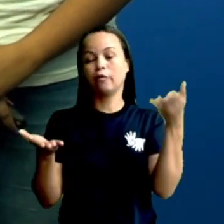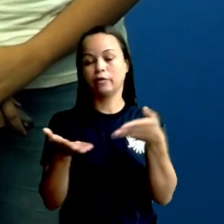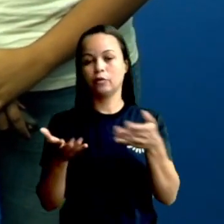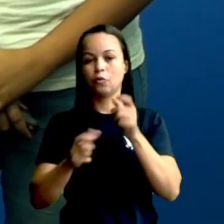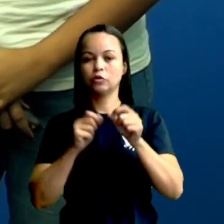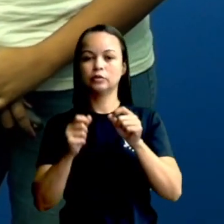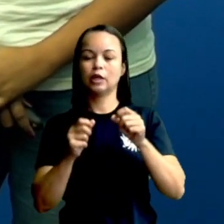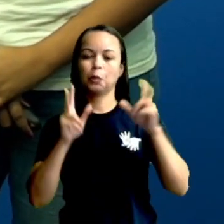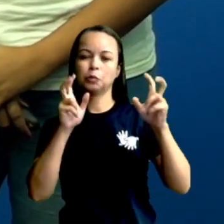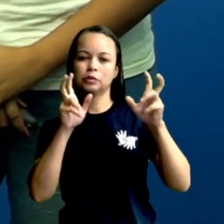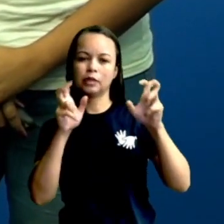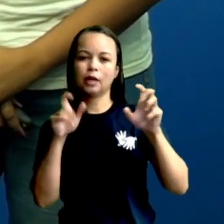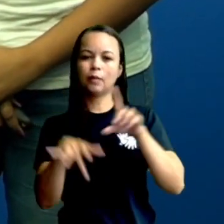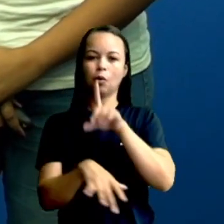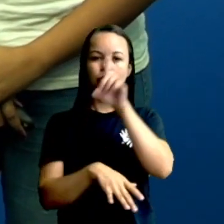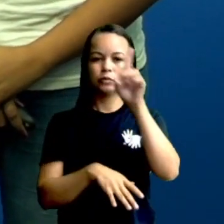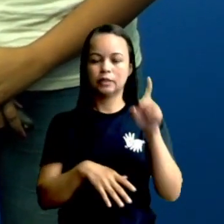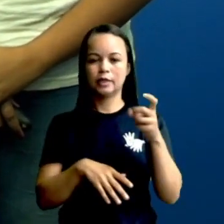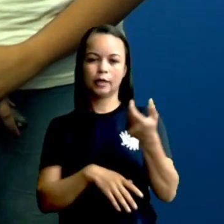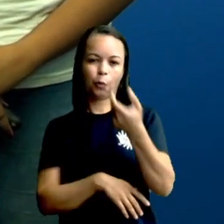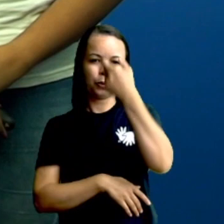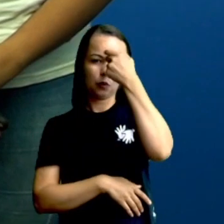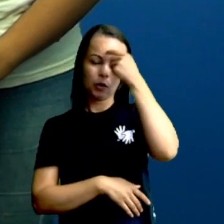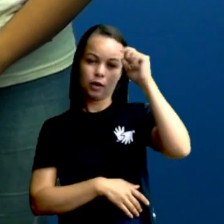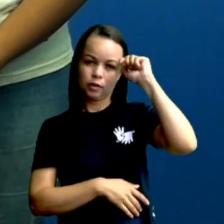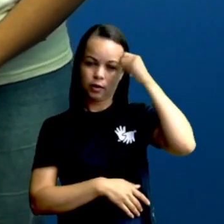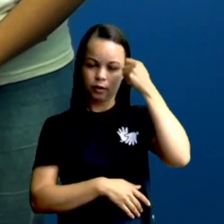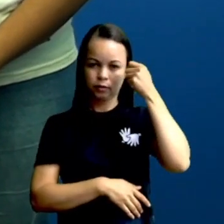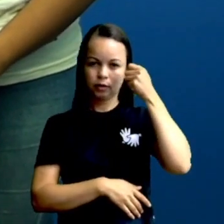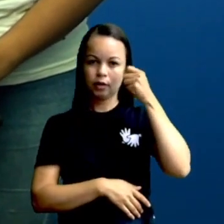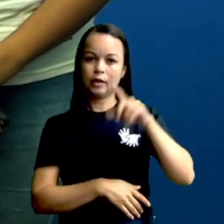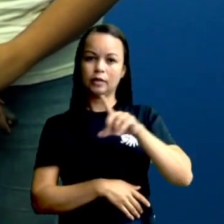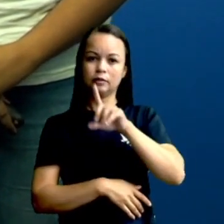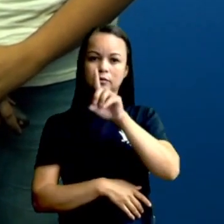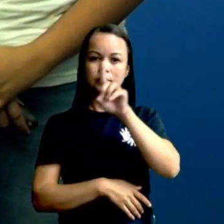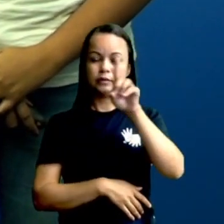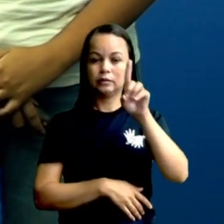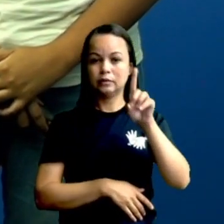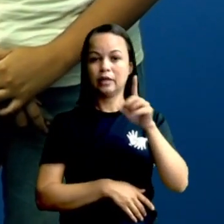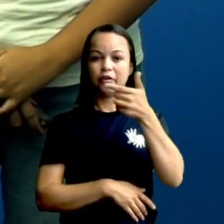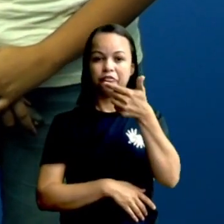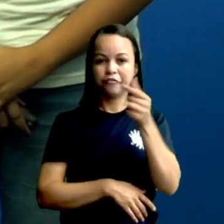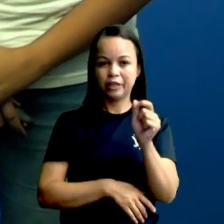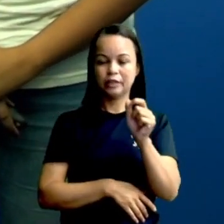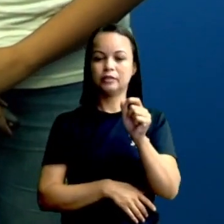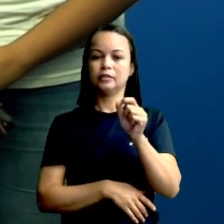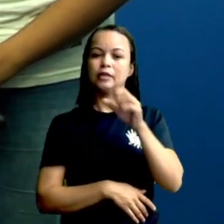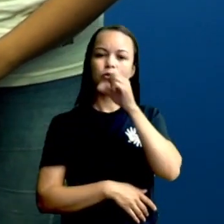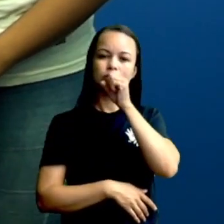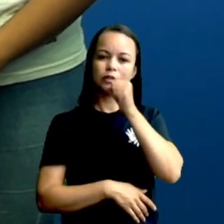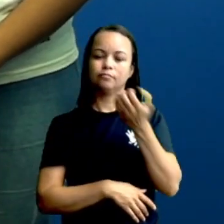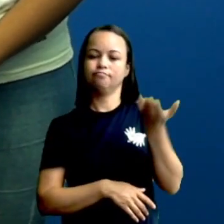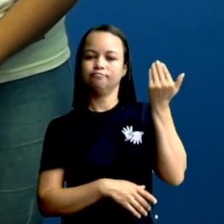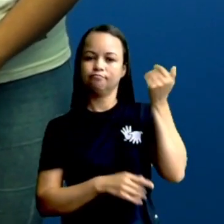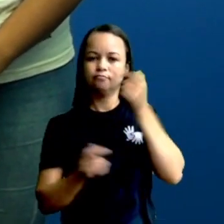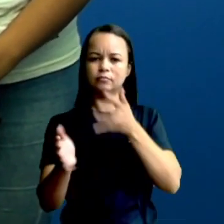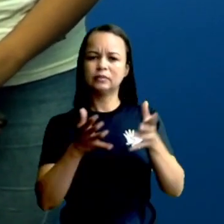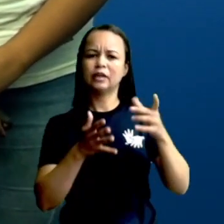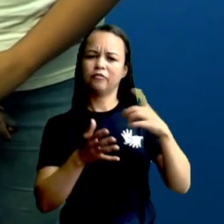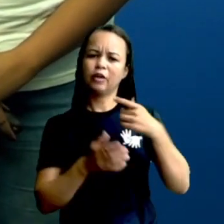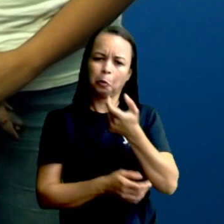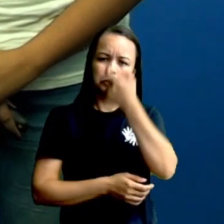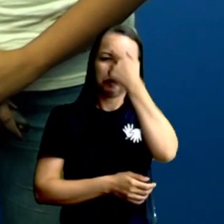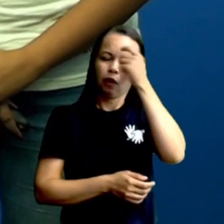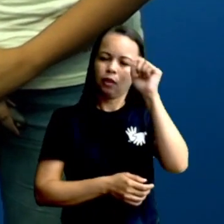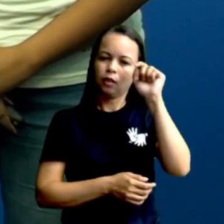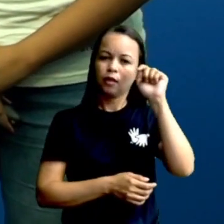Consciência Negra. Dia 20 de novembro, sábado passado, foi o Dia da Consciência Negra. E hoje a gente vai aprender por que é tão